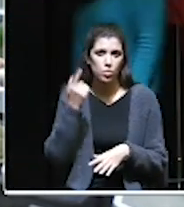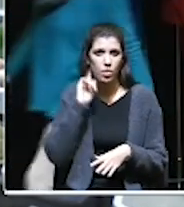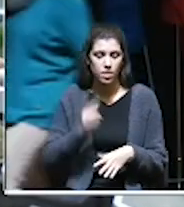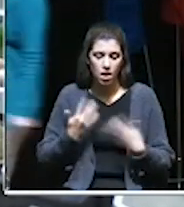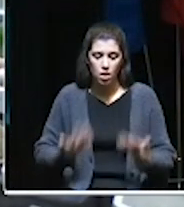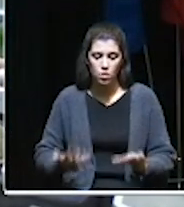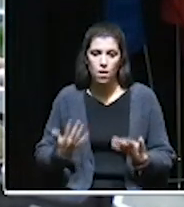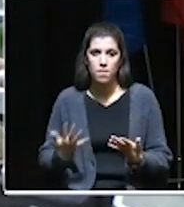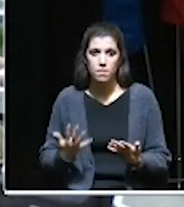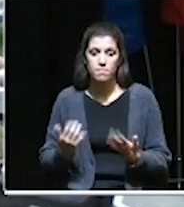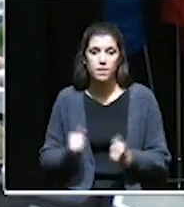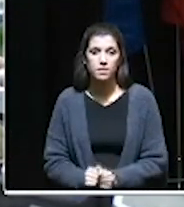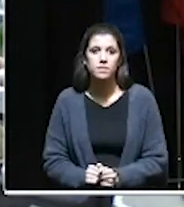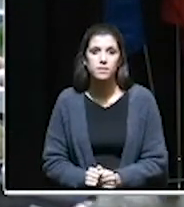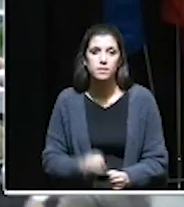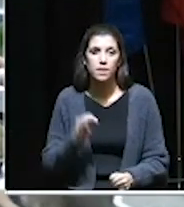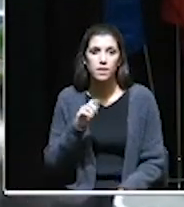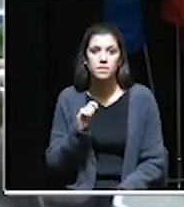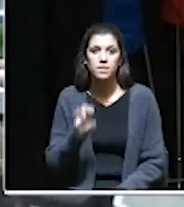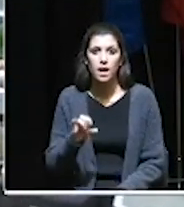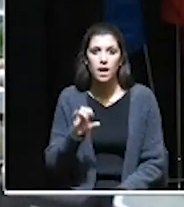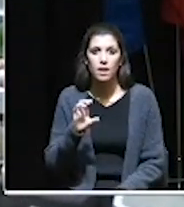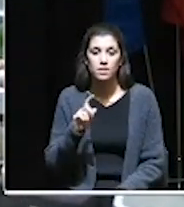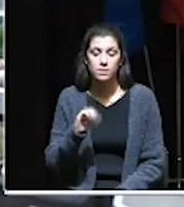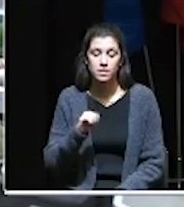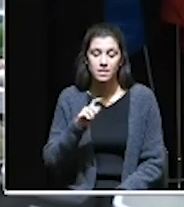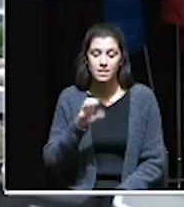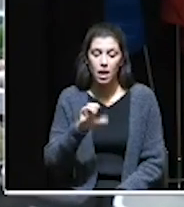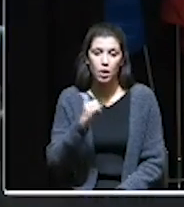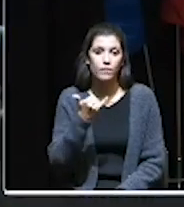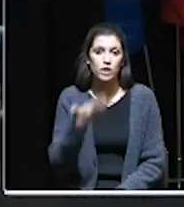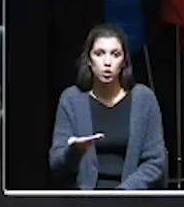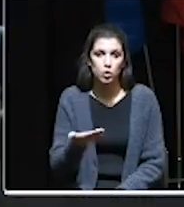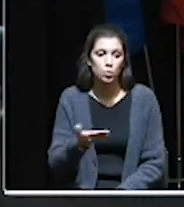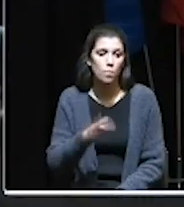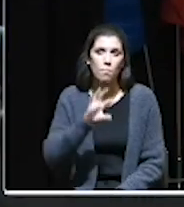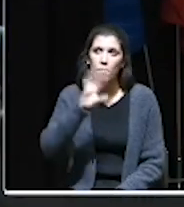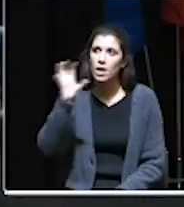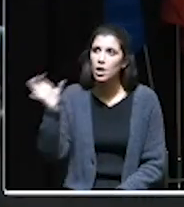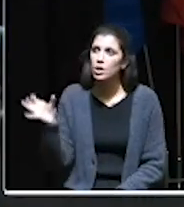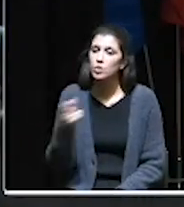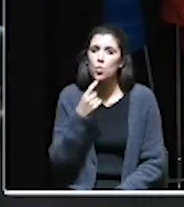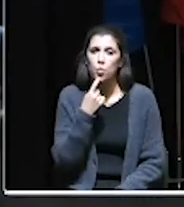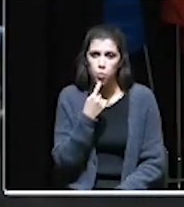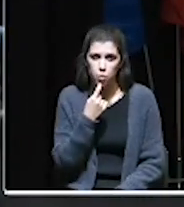nos dias de hoje, especialmente num século XXI, em que ainda existem tantos países pelo mundo